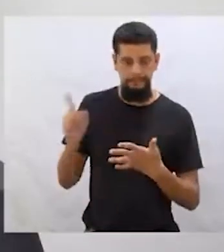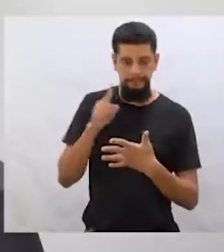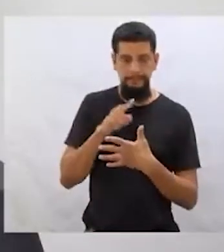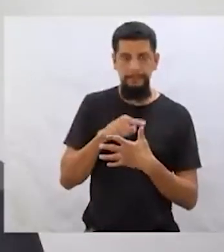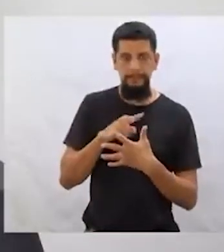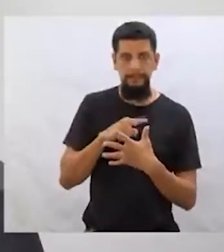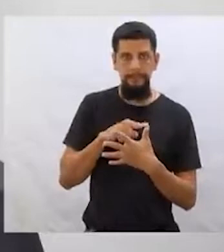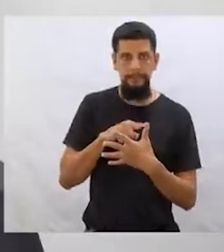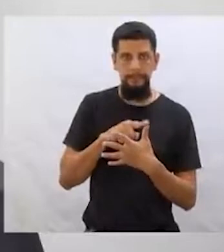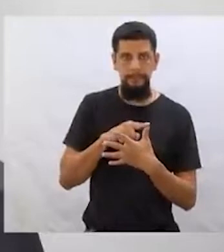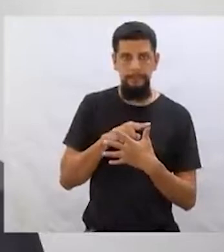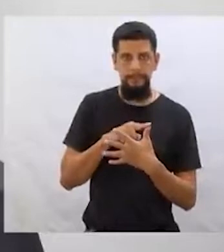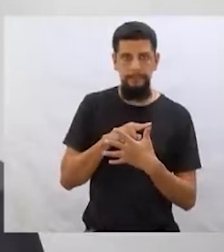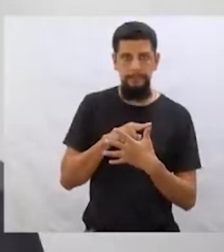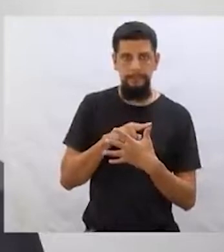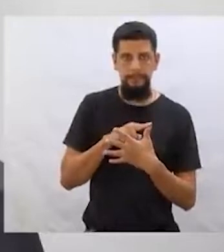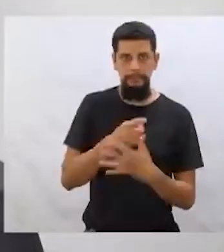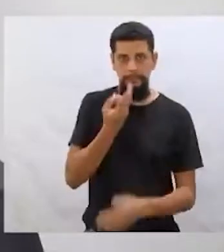4,